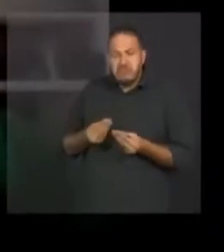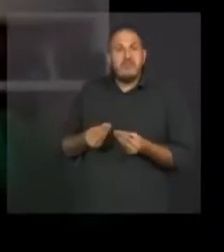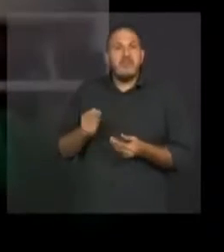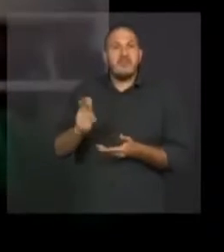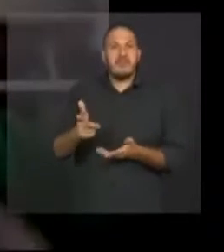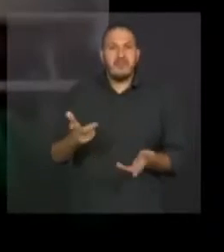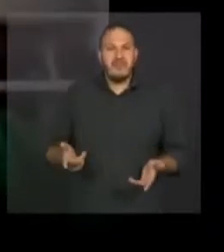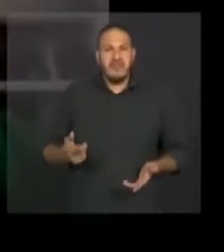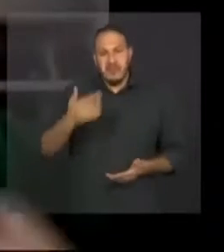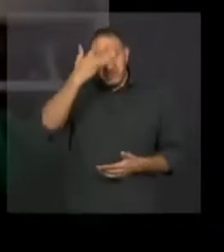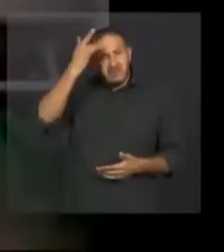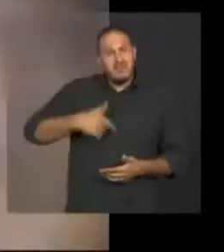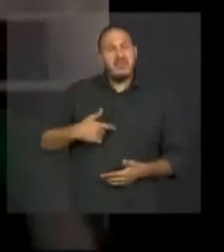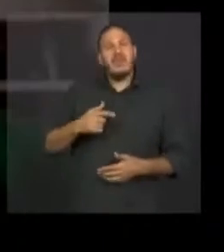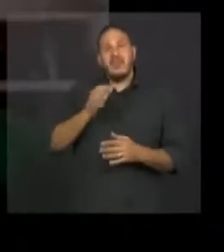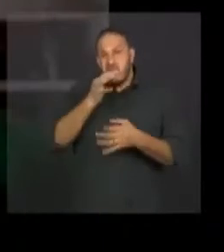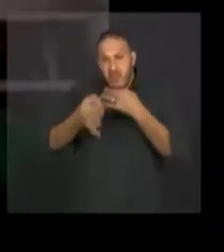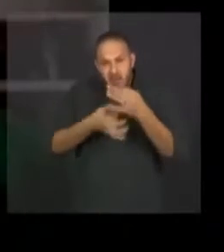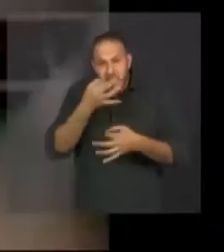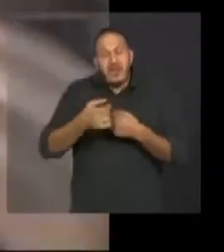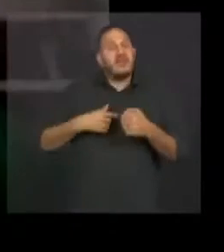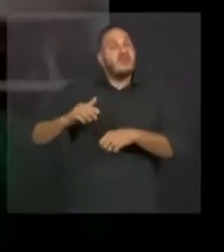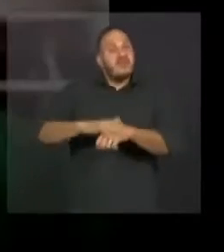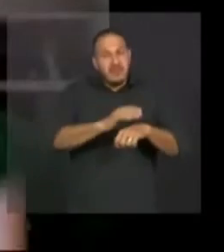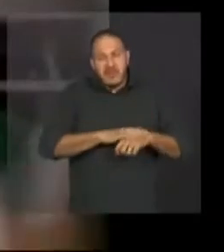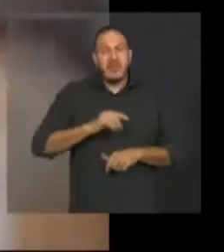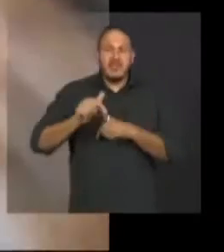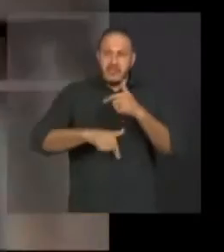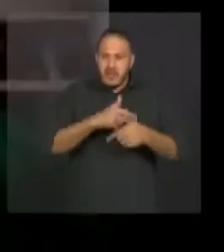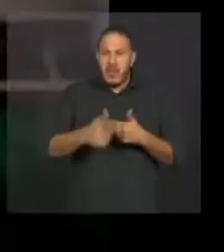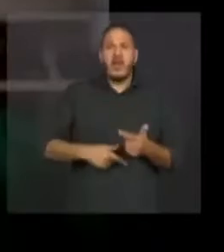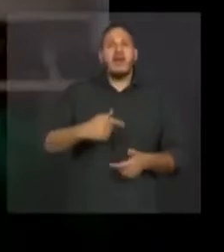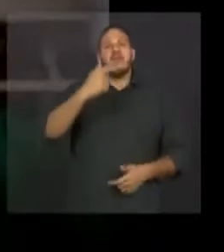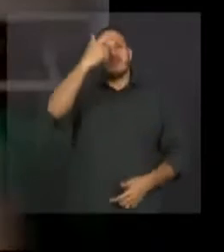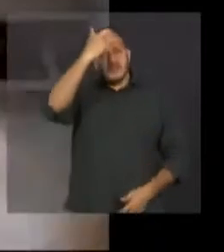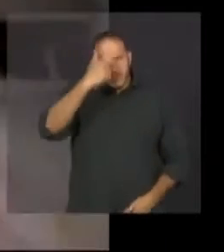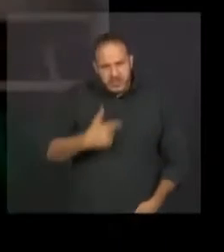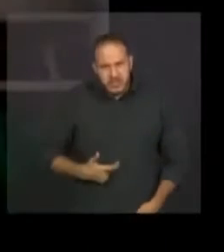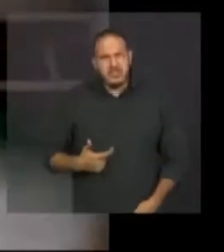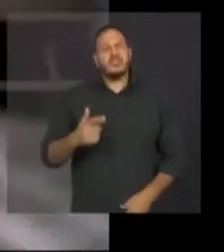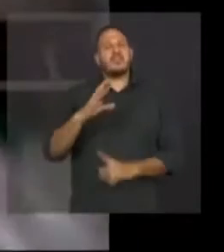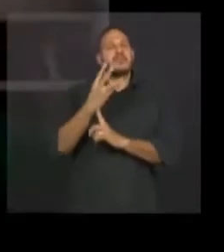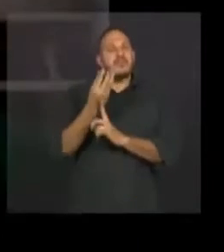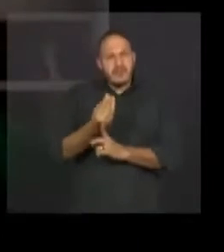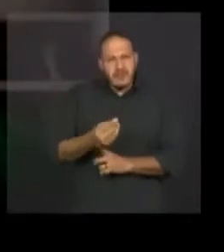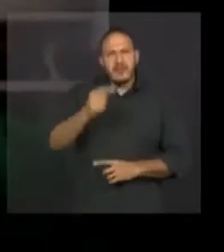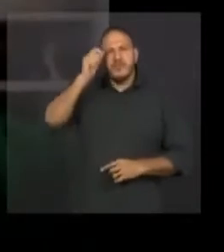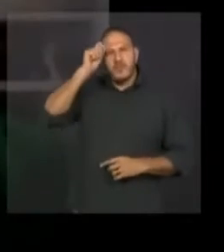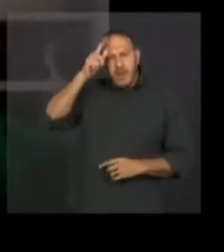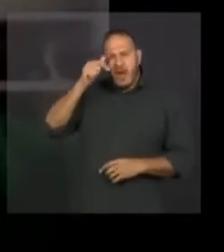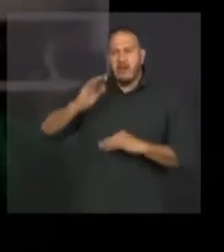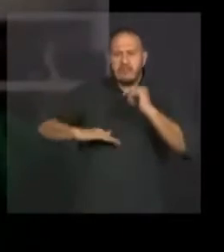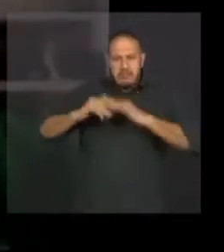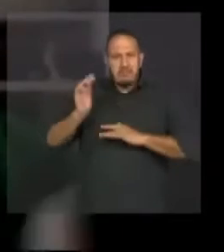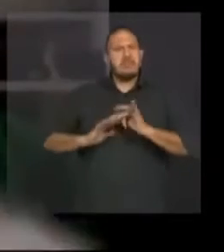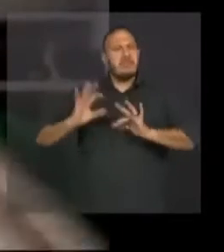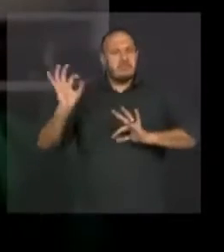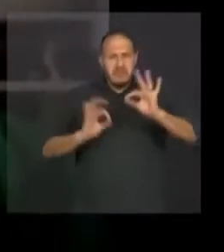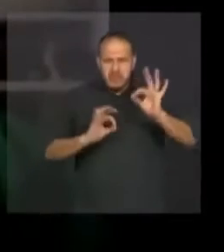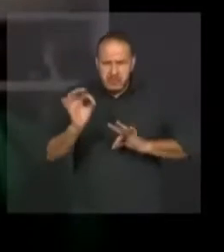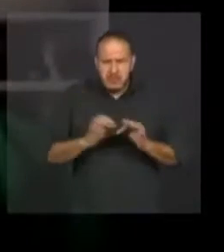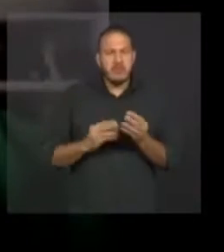seu papel, que é o fomento a atividades artísticas, culturais, de criação, de produção,